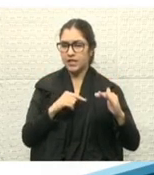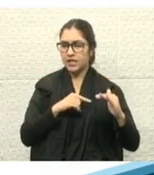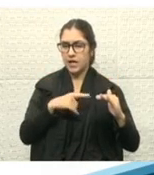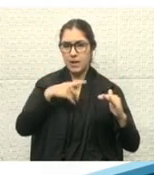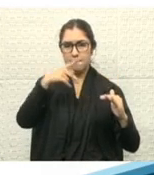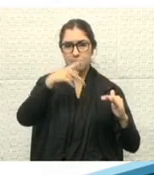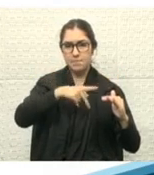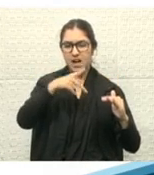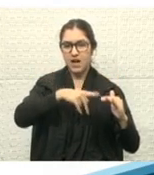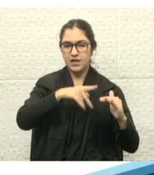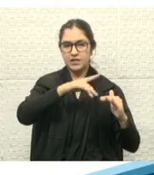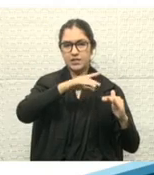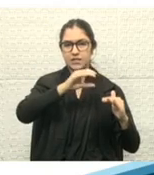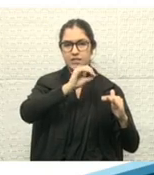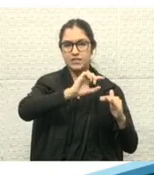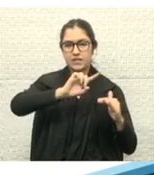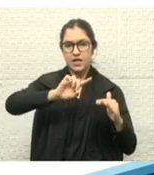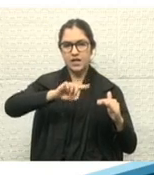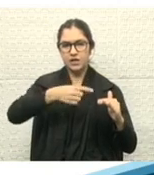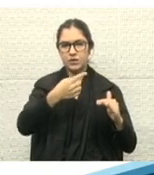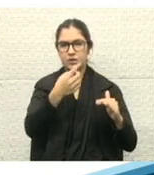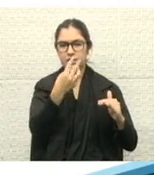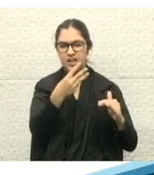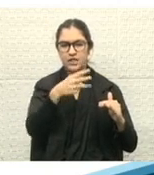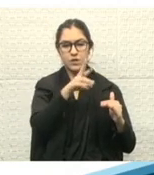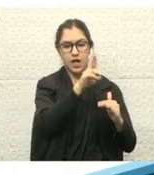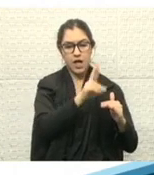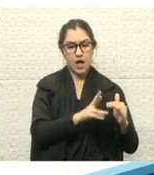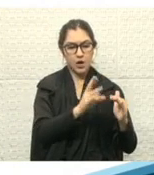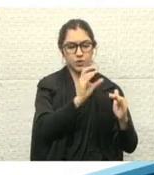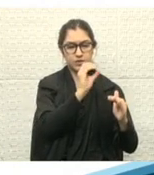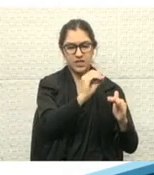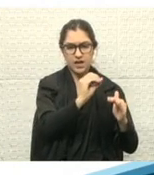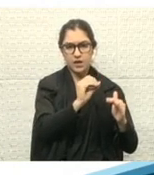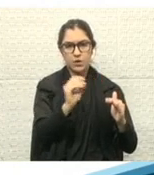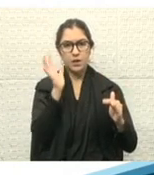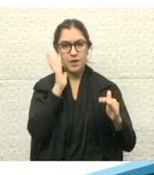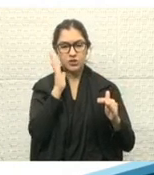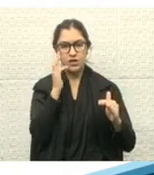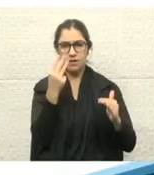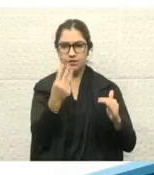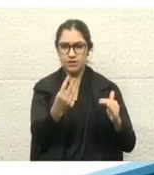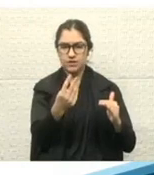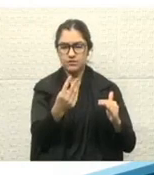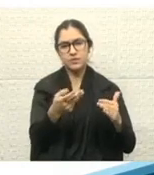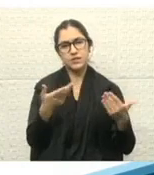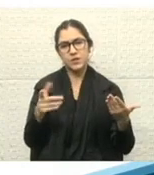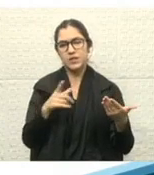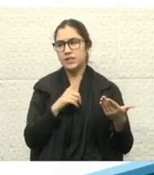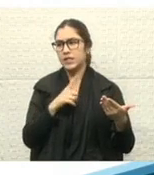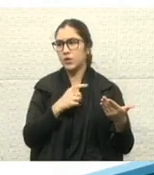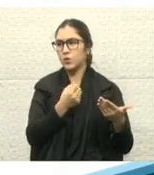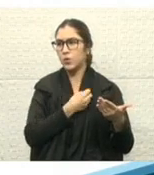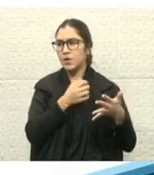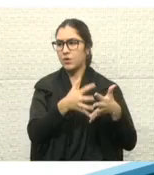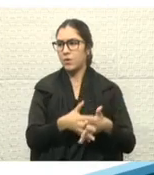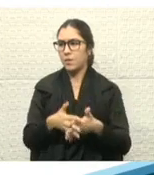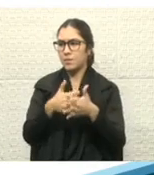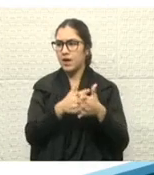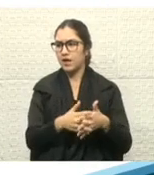par 0, 3, a parte real é 0 e a parte imaginária é 3. Então, eu tenho um número